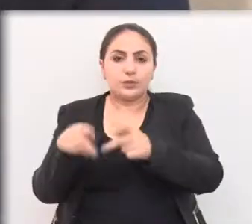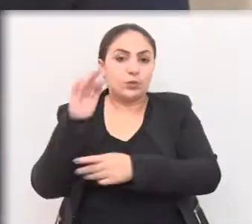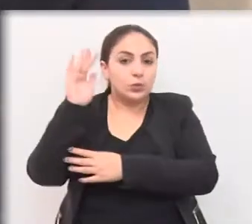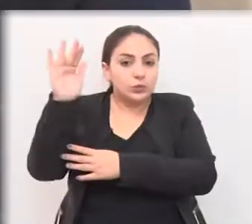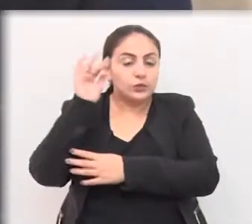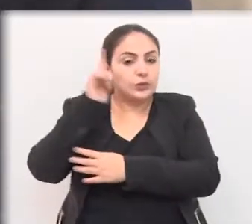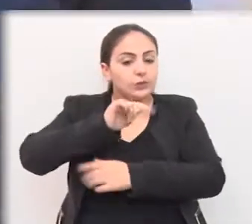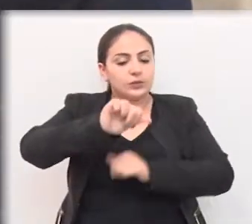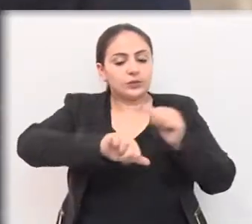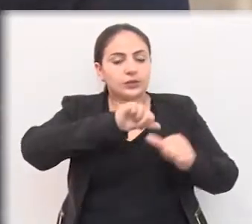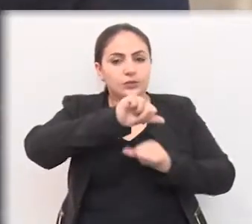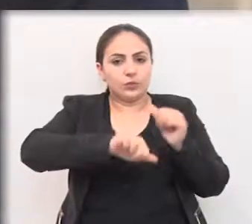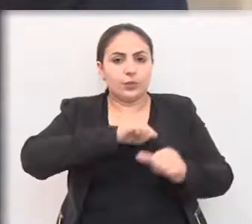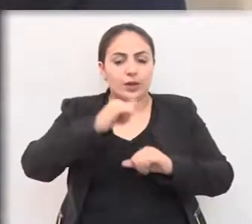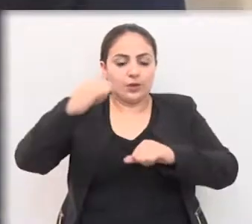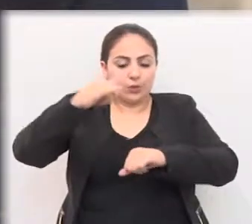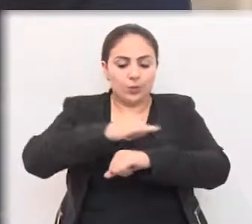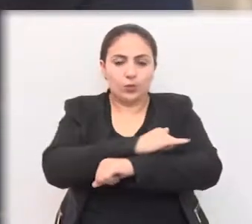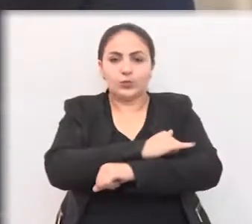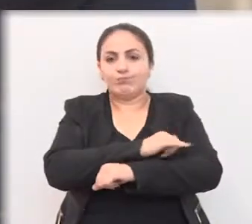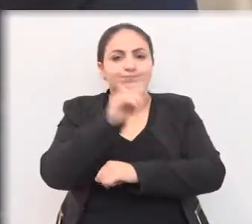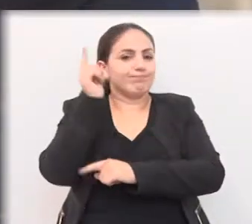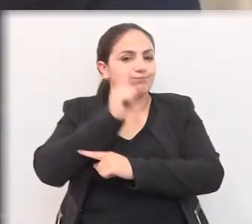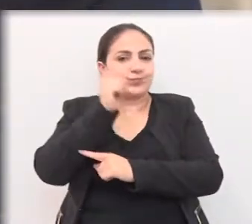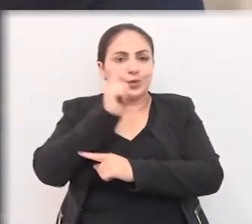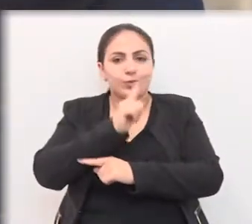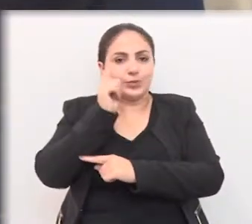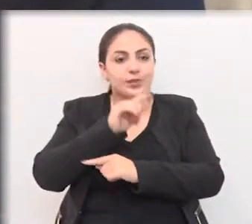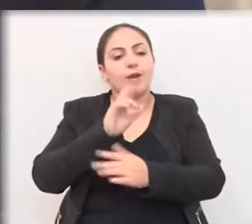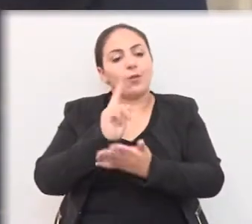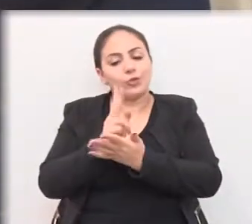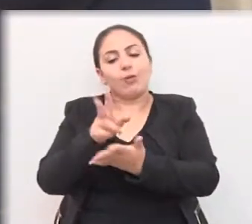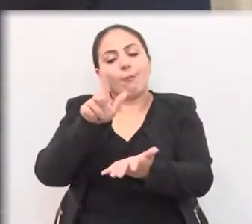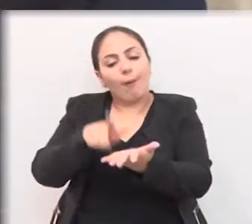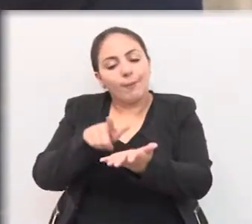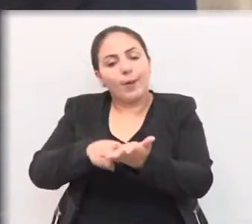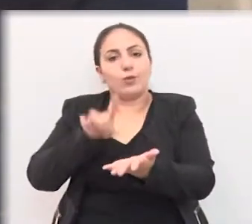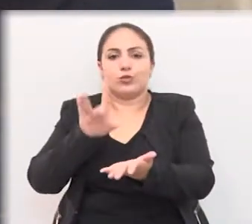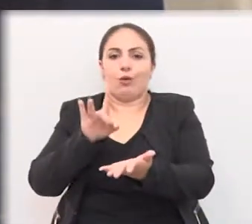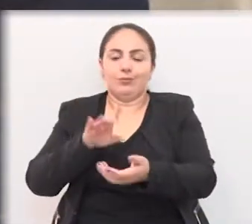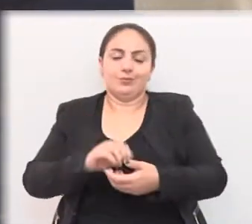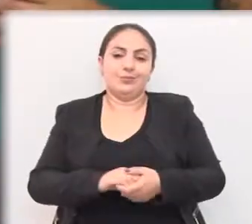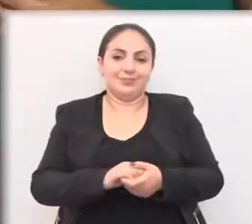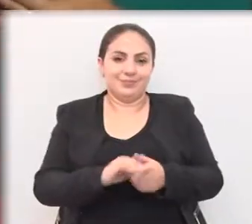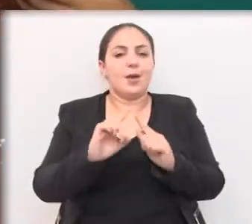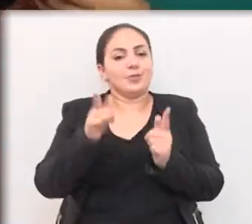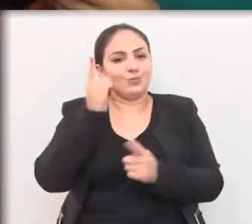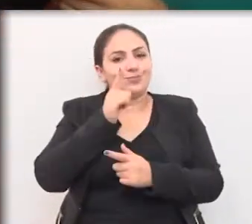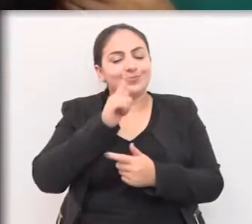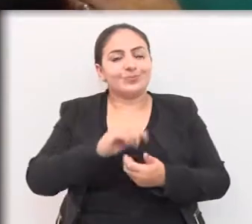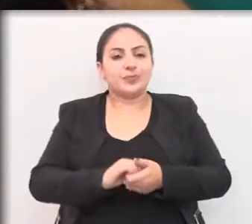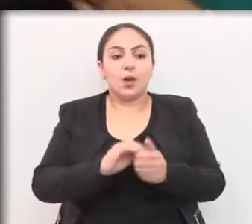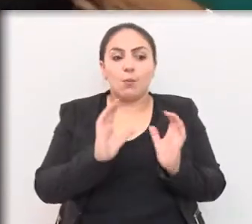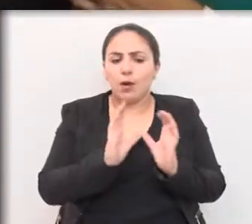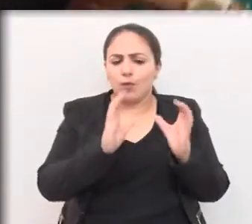o sonho de transformar o aeroporto de Passo Fundo não estaria saindo do papel. É uma grande